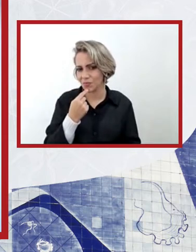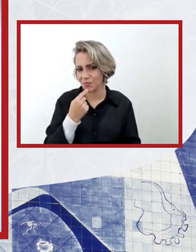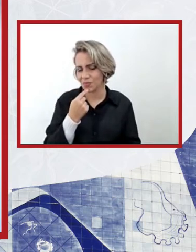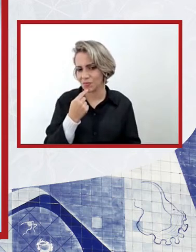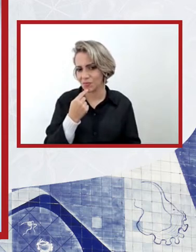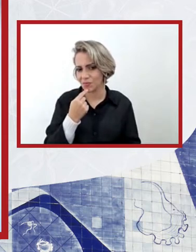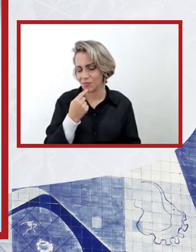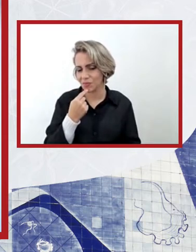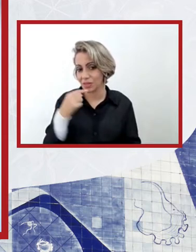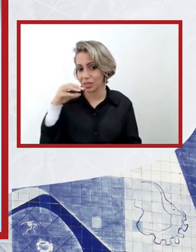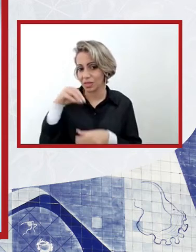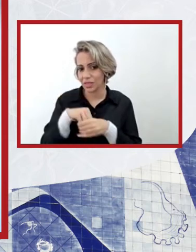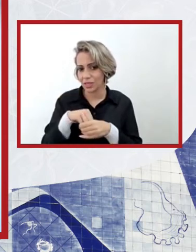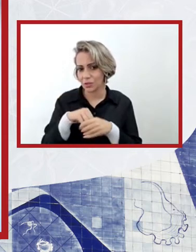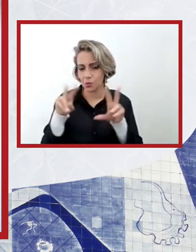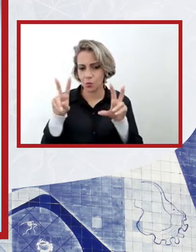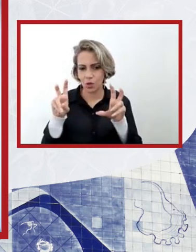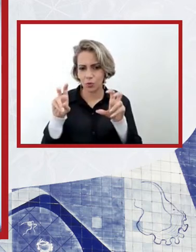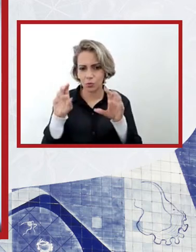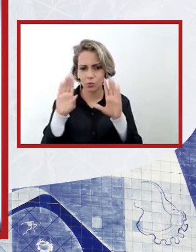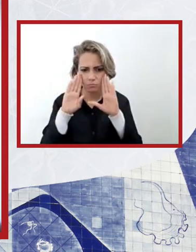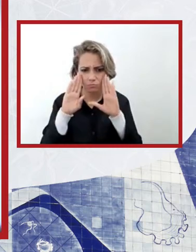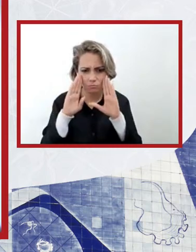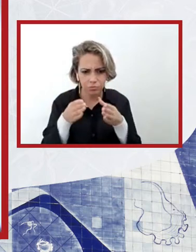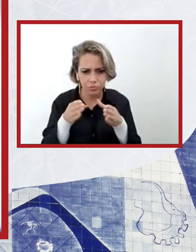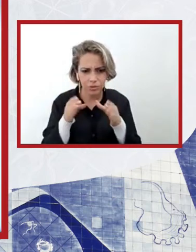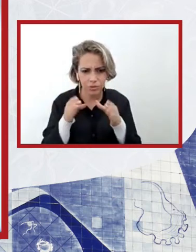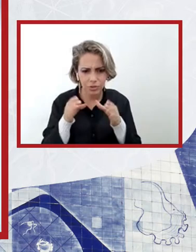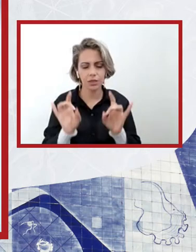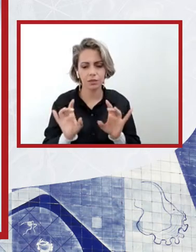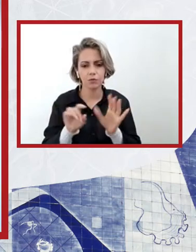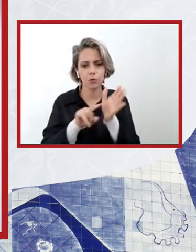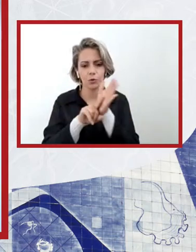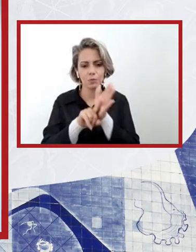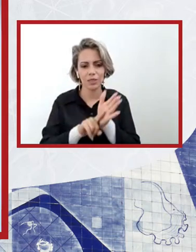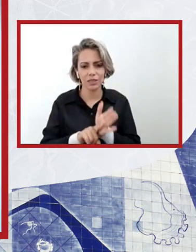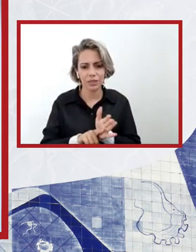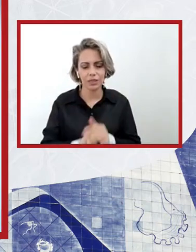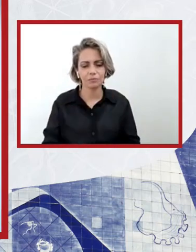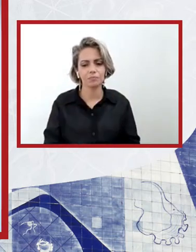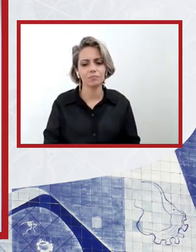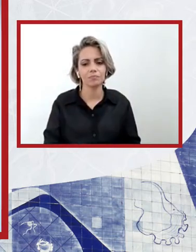Dentro do assunto mais específico da pesquisa,